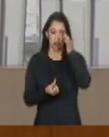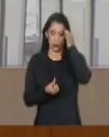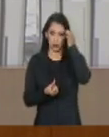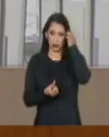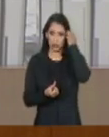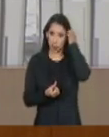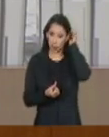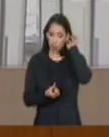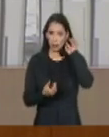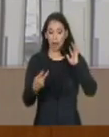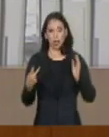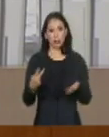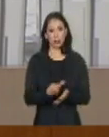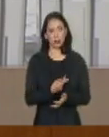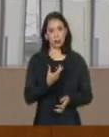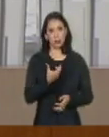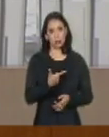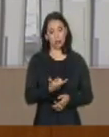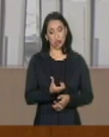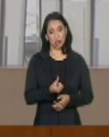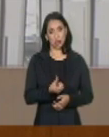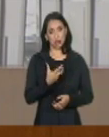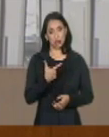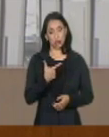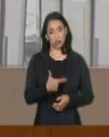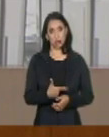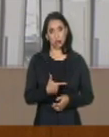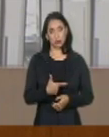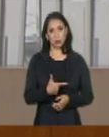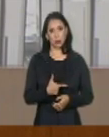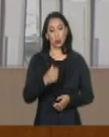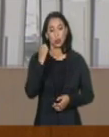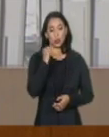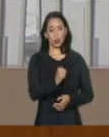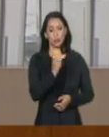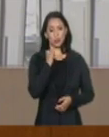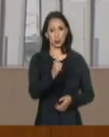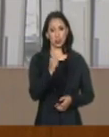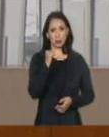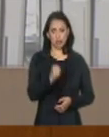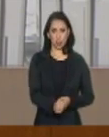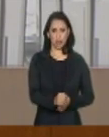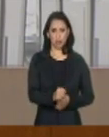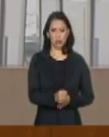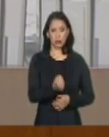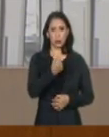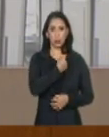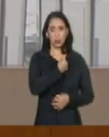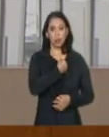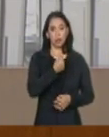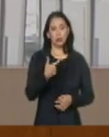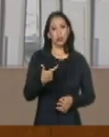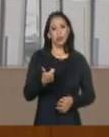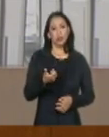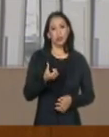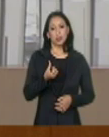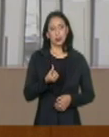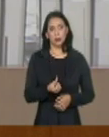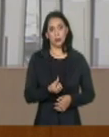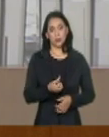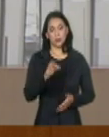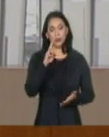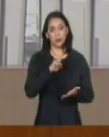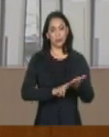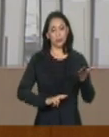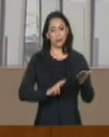ocorreram 62.507 casos de homicídio, 2018, aquele primeiro número é 2016. Já o relatório